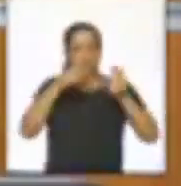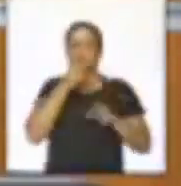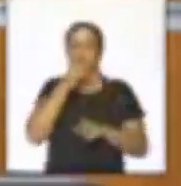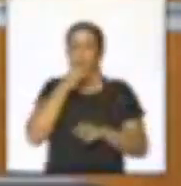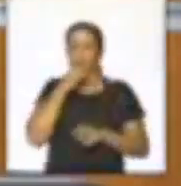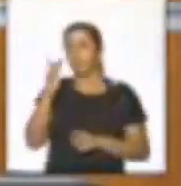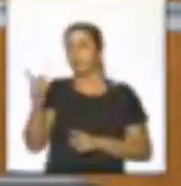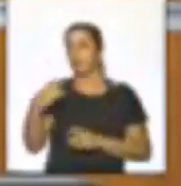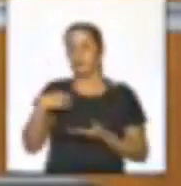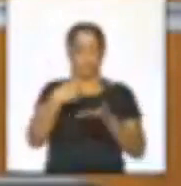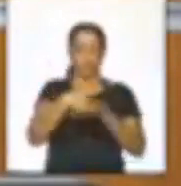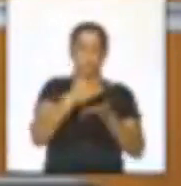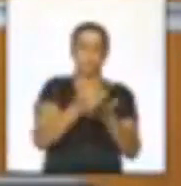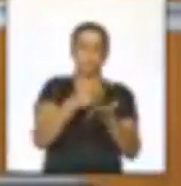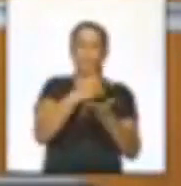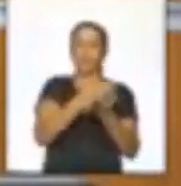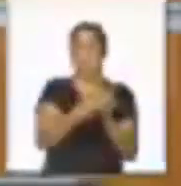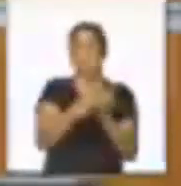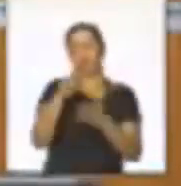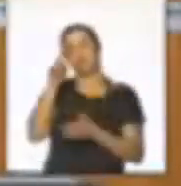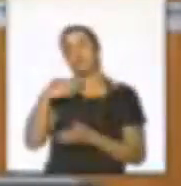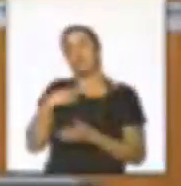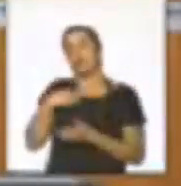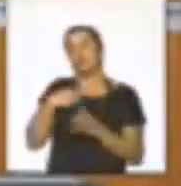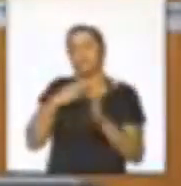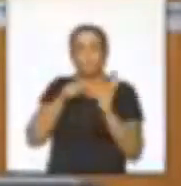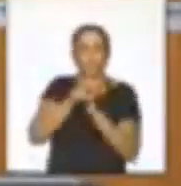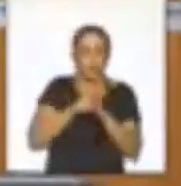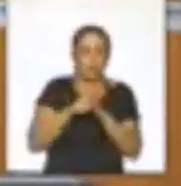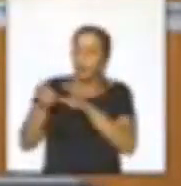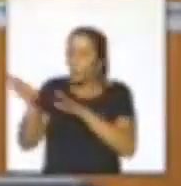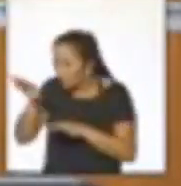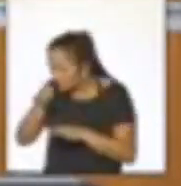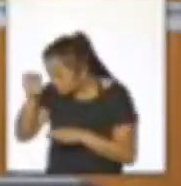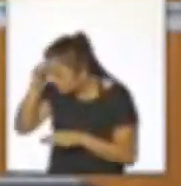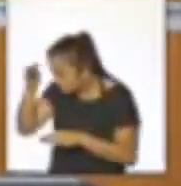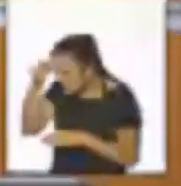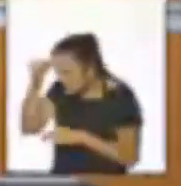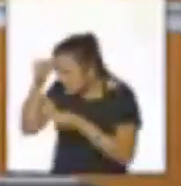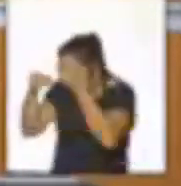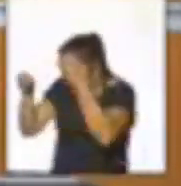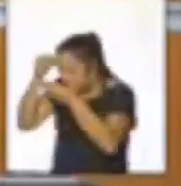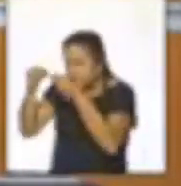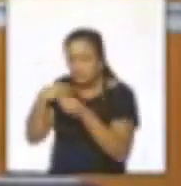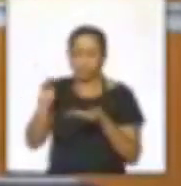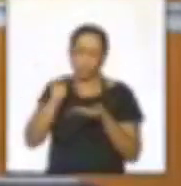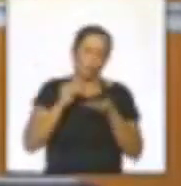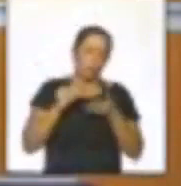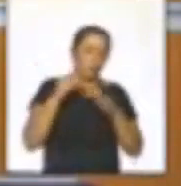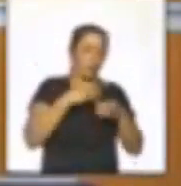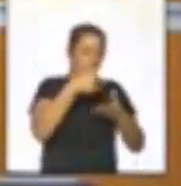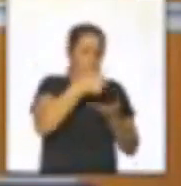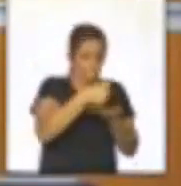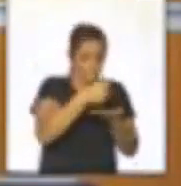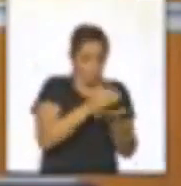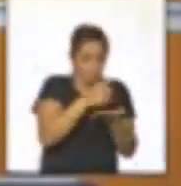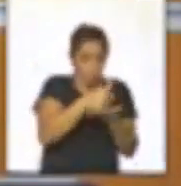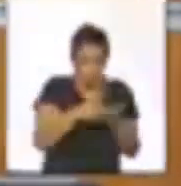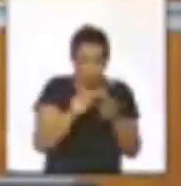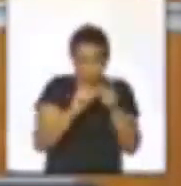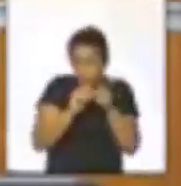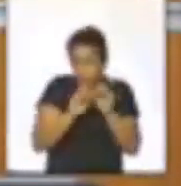quando você vai fazer um bolo, você tem a receita. Cada etapa da receita é um algoritmo que você